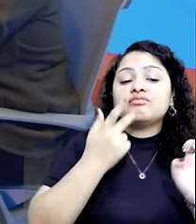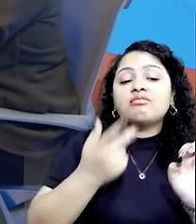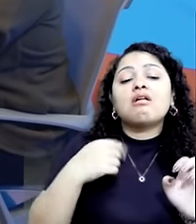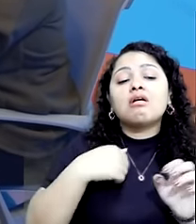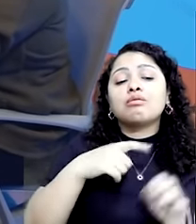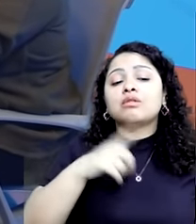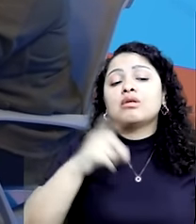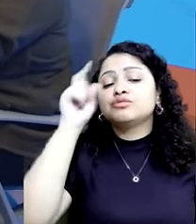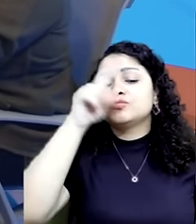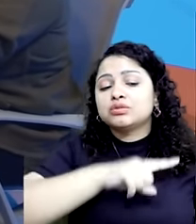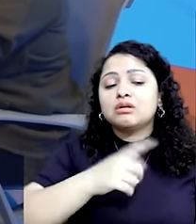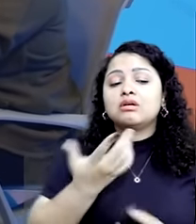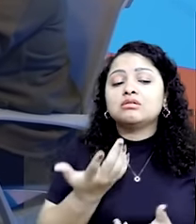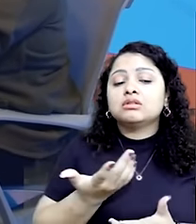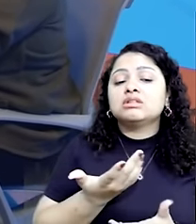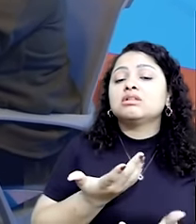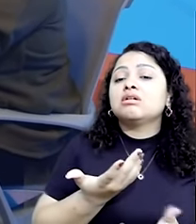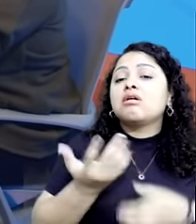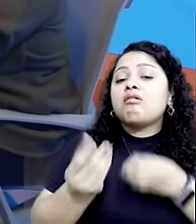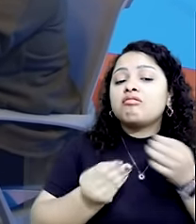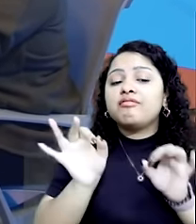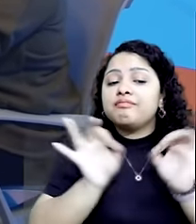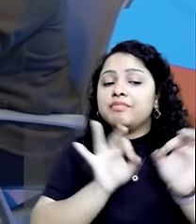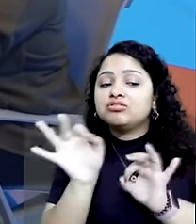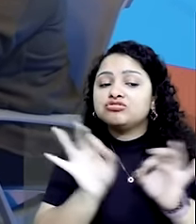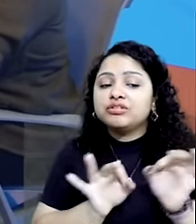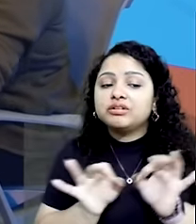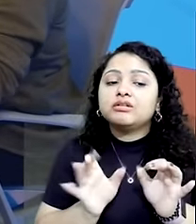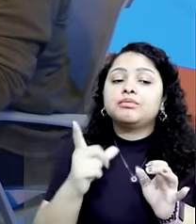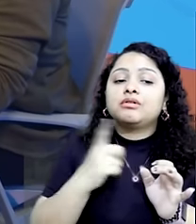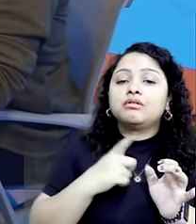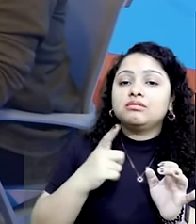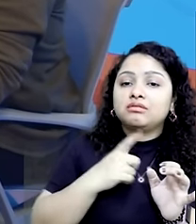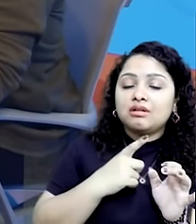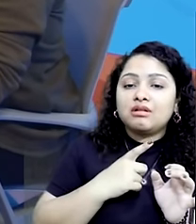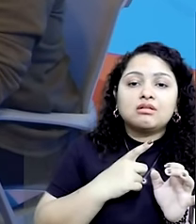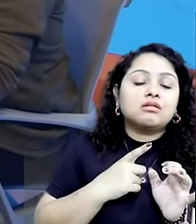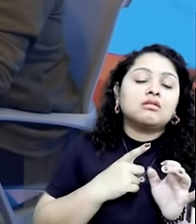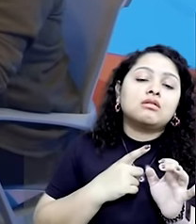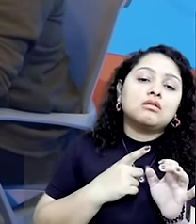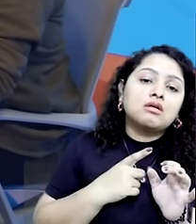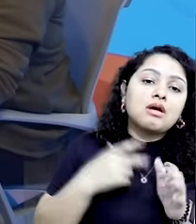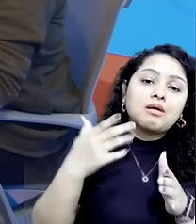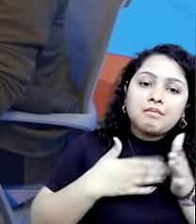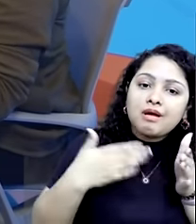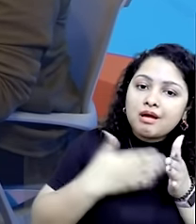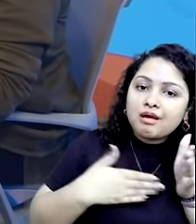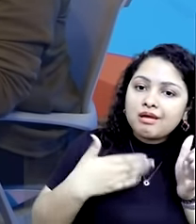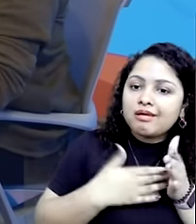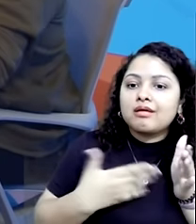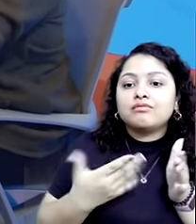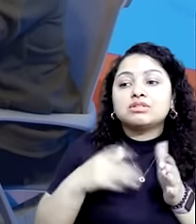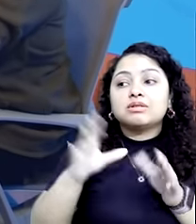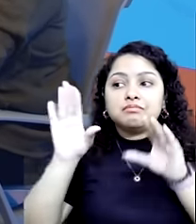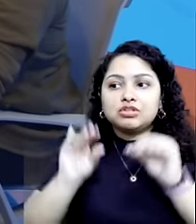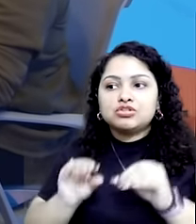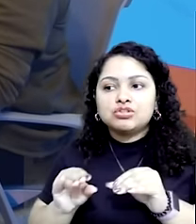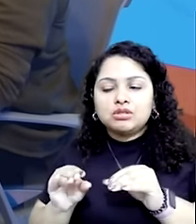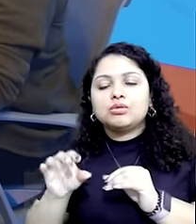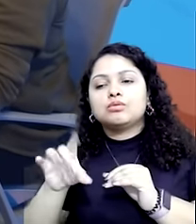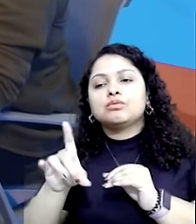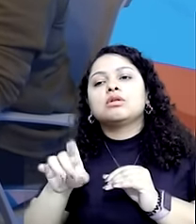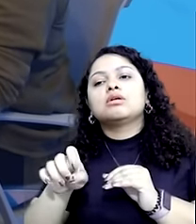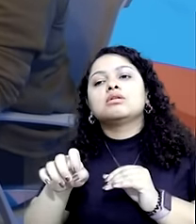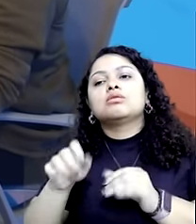dificuldade eu não tenho eu é difícil manusear Porque também tem a questão da da das Barreiras né uma uma coisa é você mexer num desktop